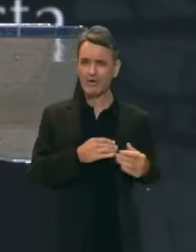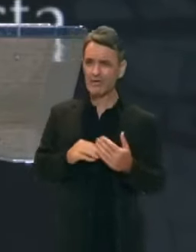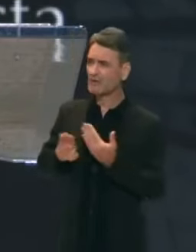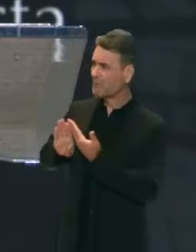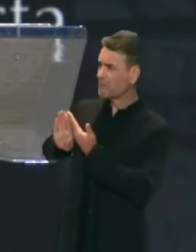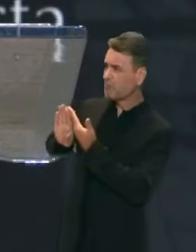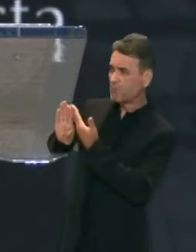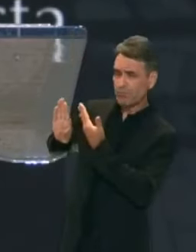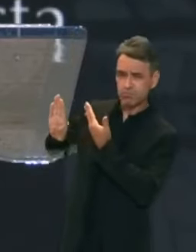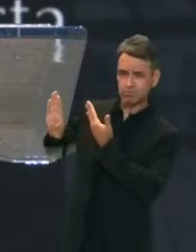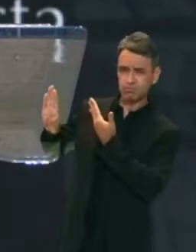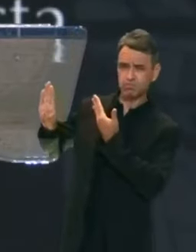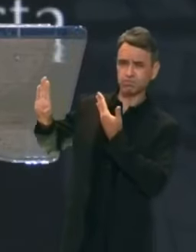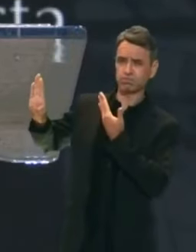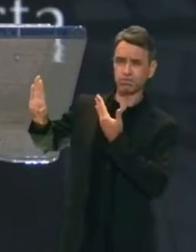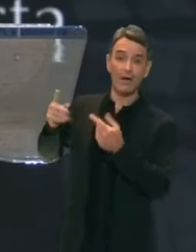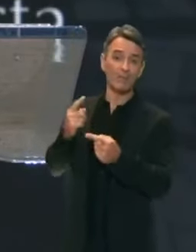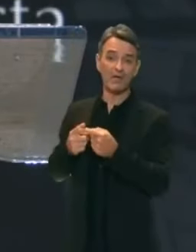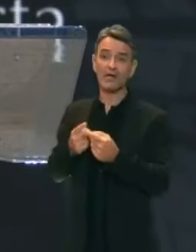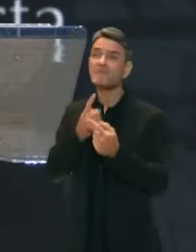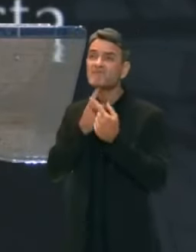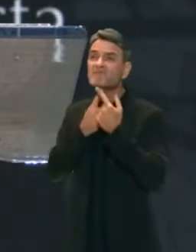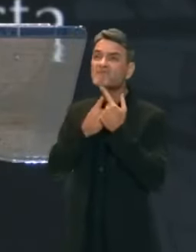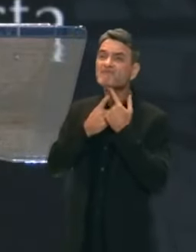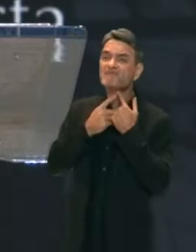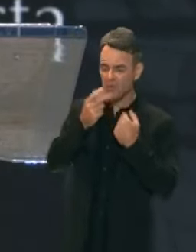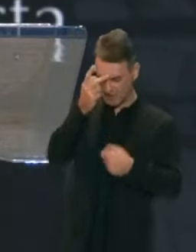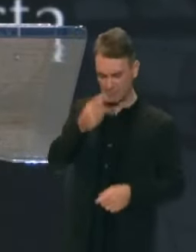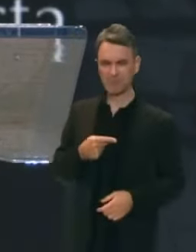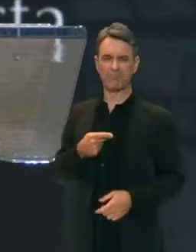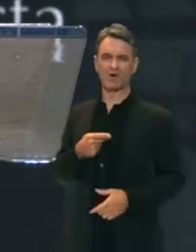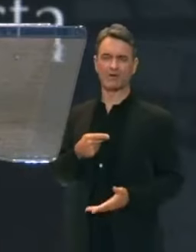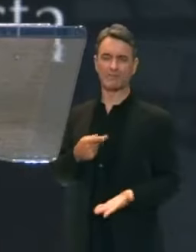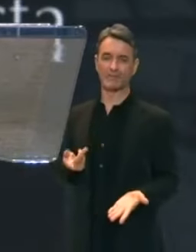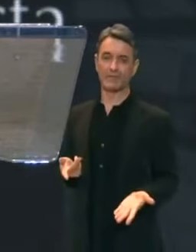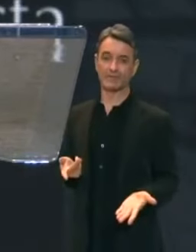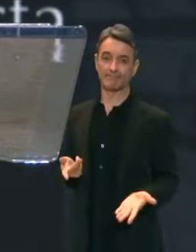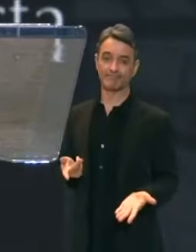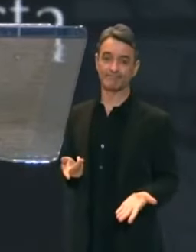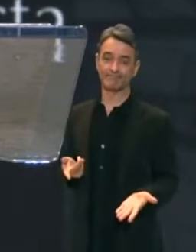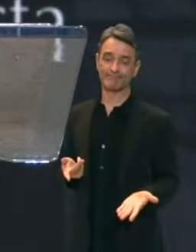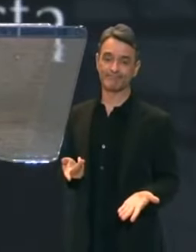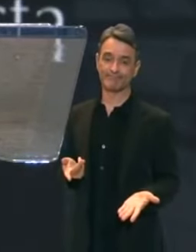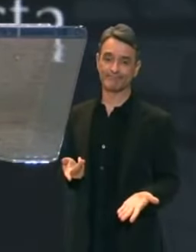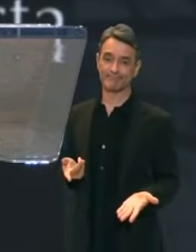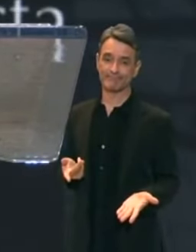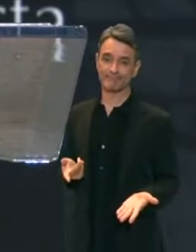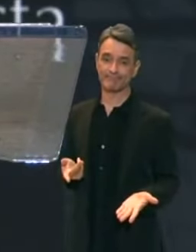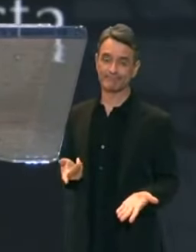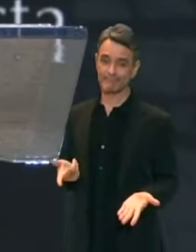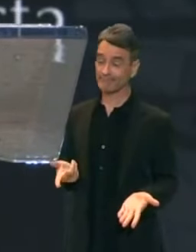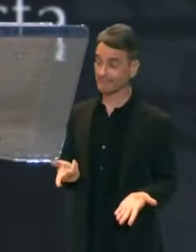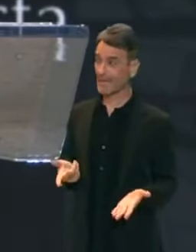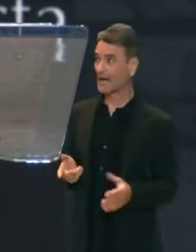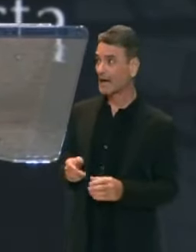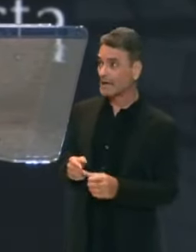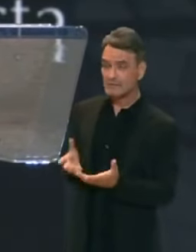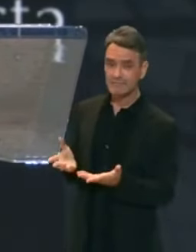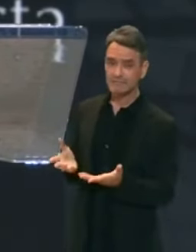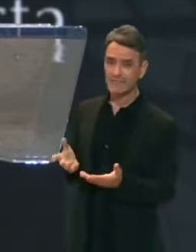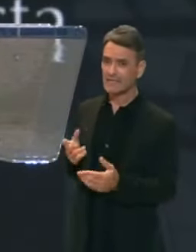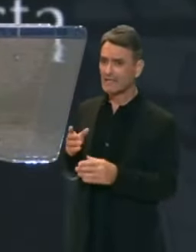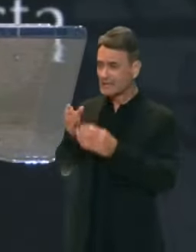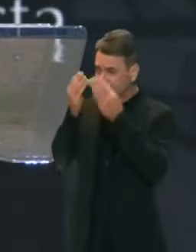buscando suas próprias vontades, esquecendo de dar a glória para Deus quando têm algo,